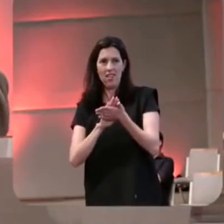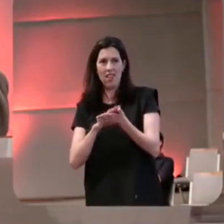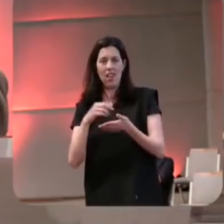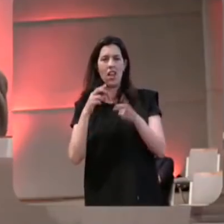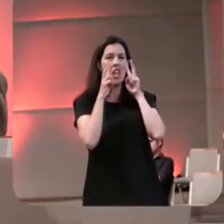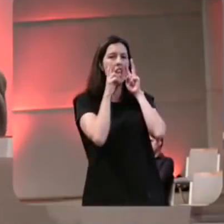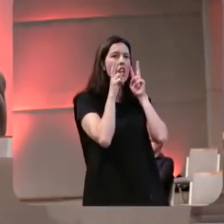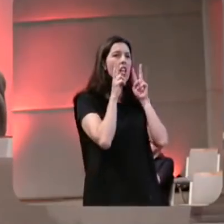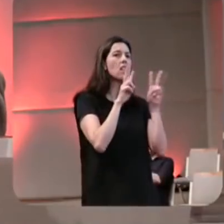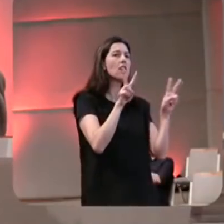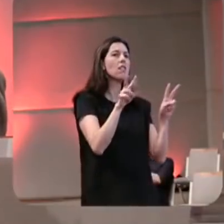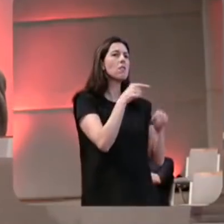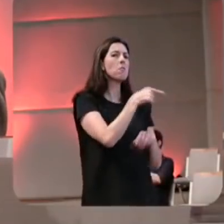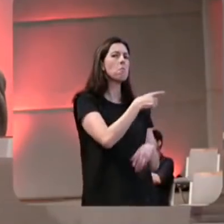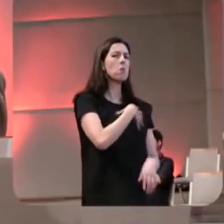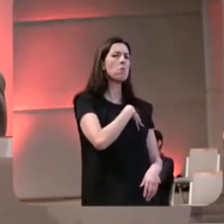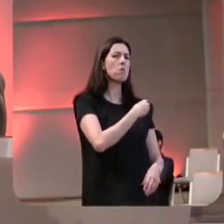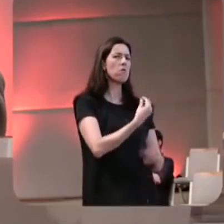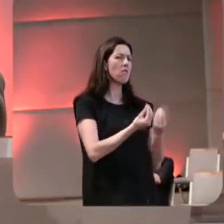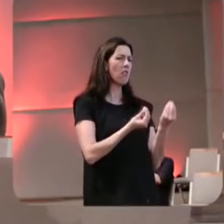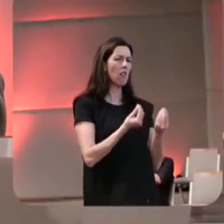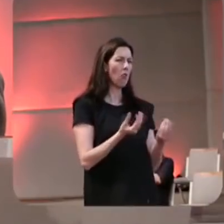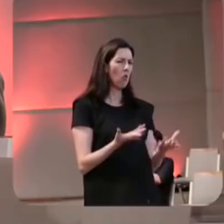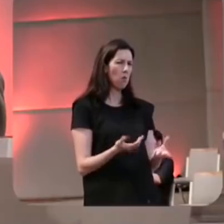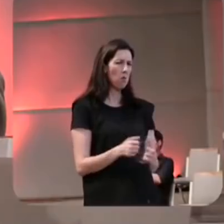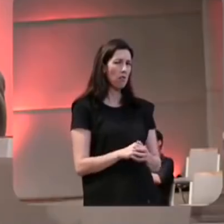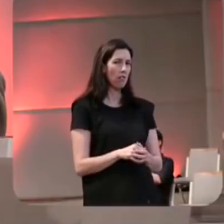Viver na superficialidade da fé